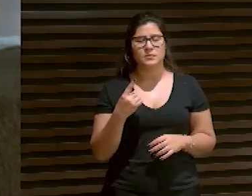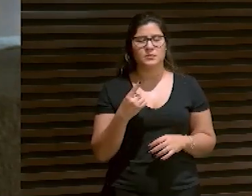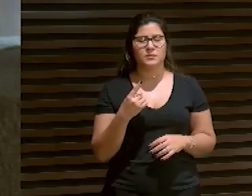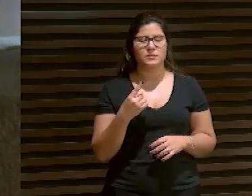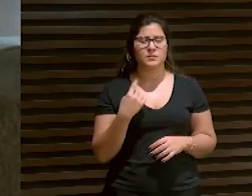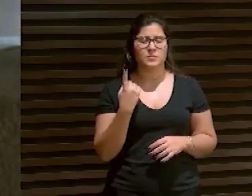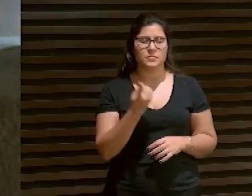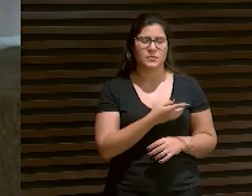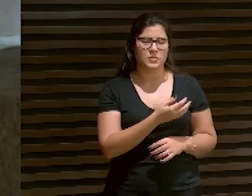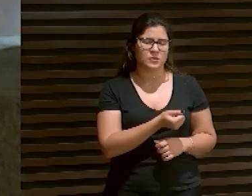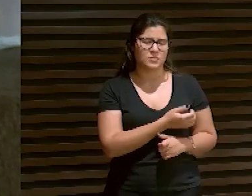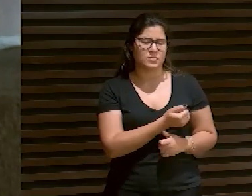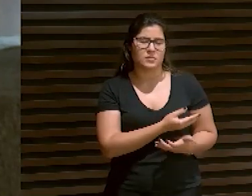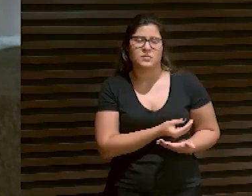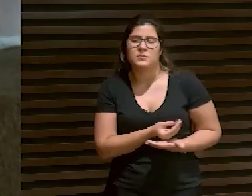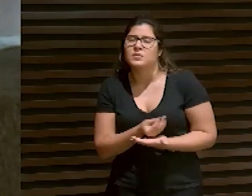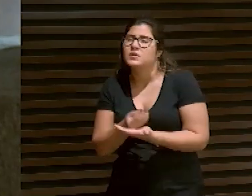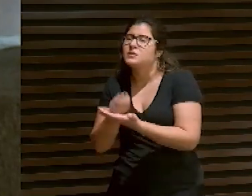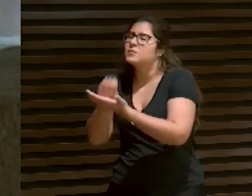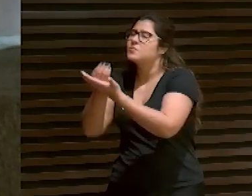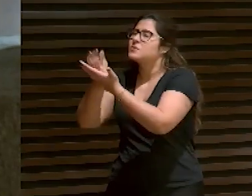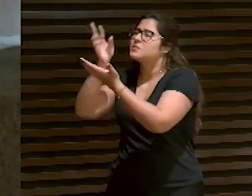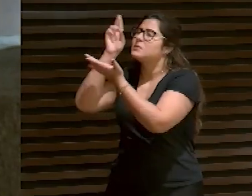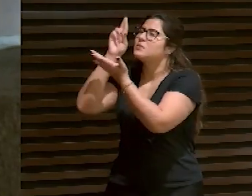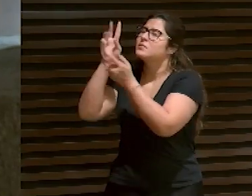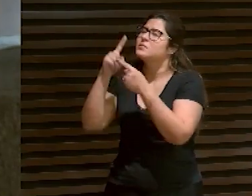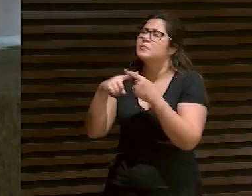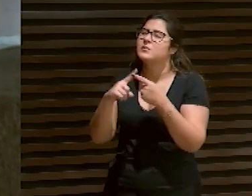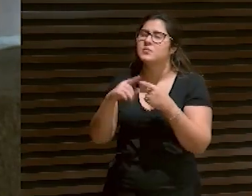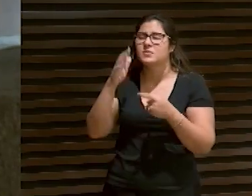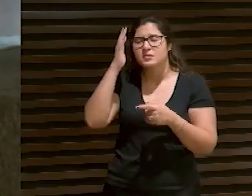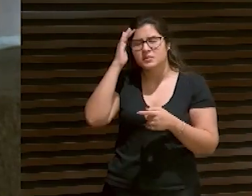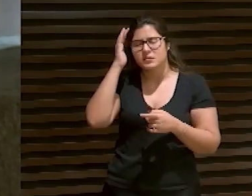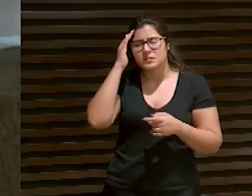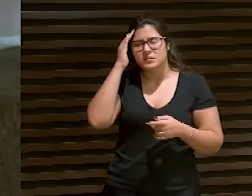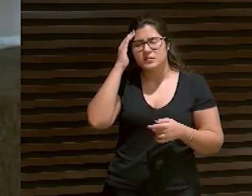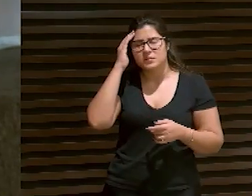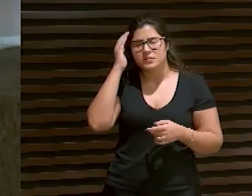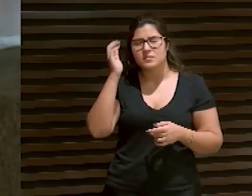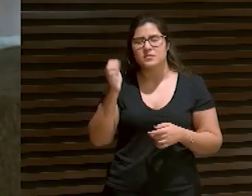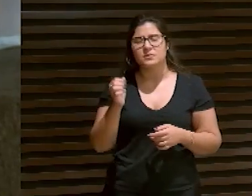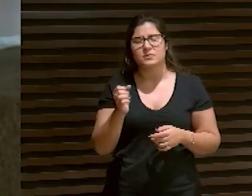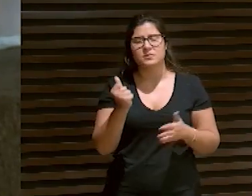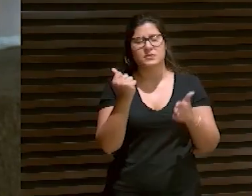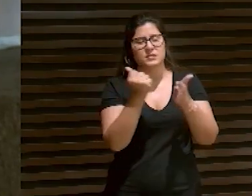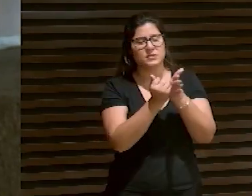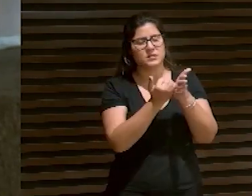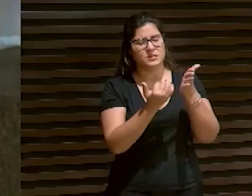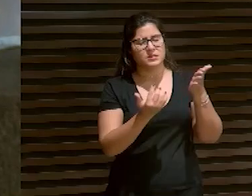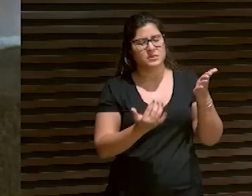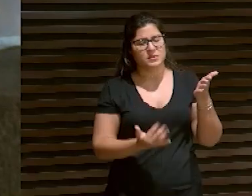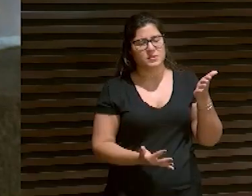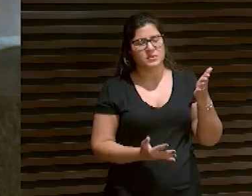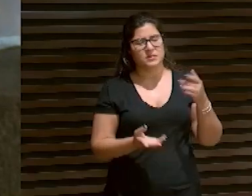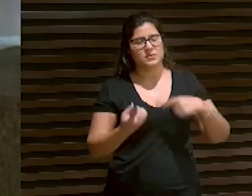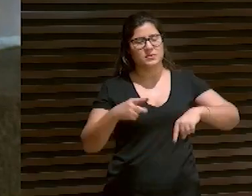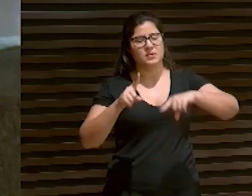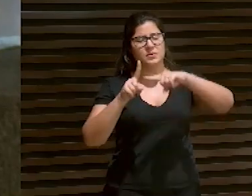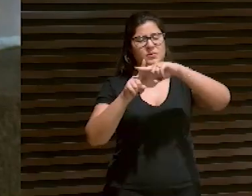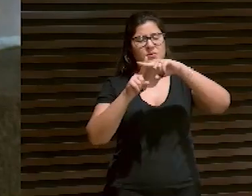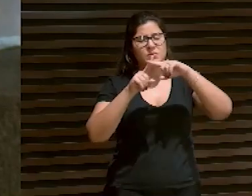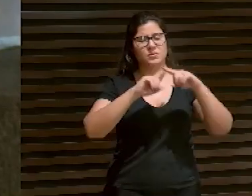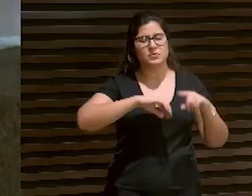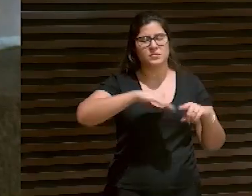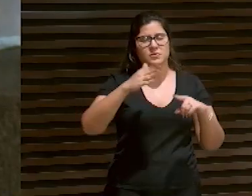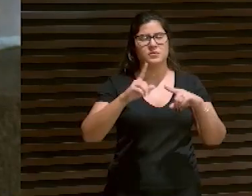Senhor, porque sabemos que aquele sangue carmesim que foi derramado na cruz do Calvário,